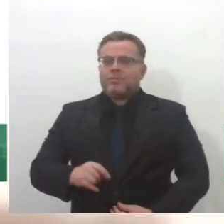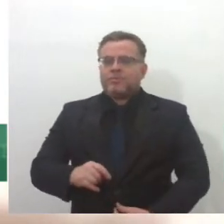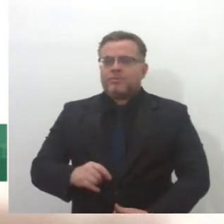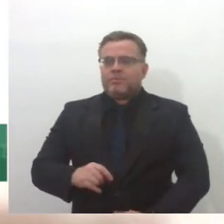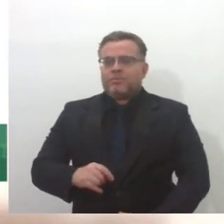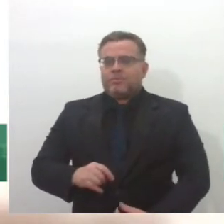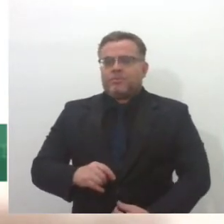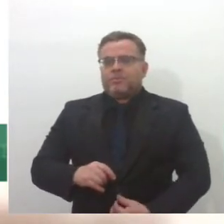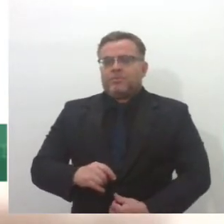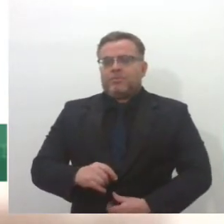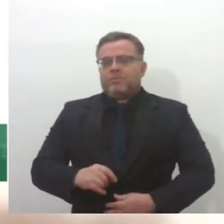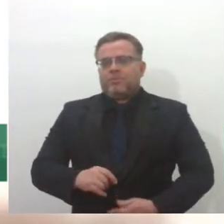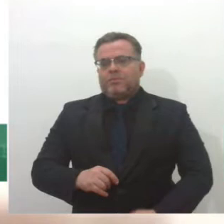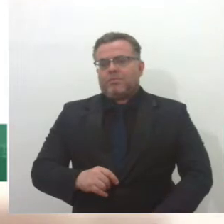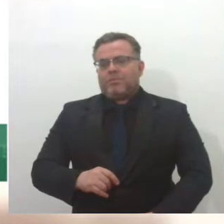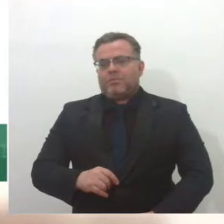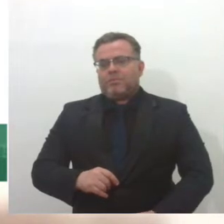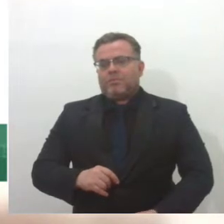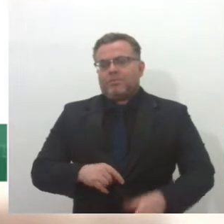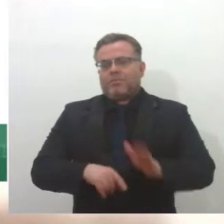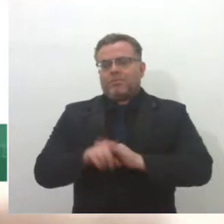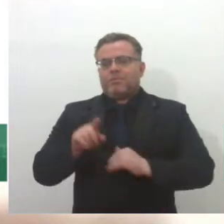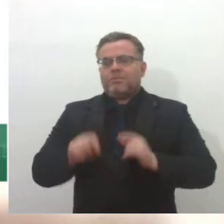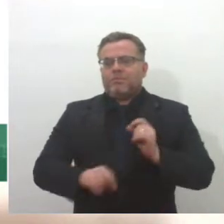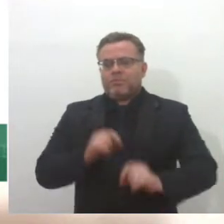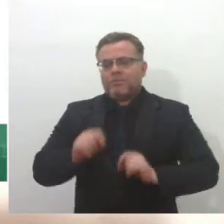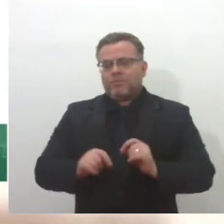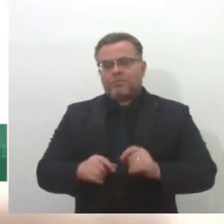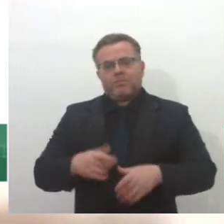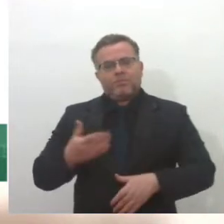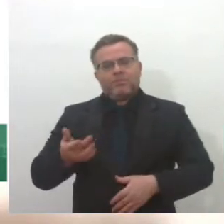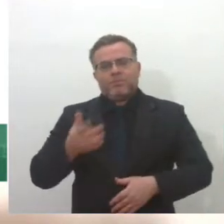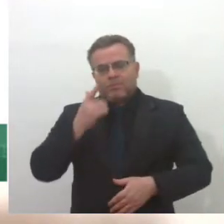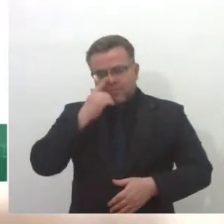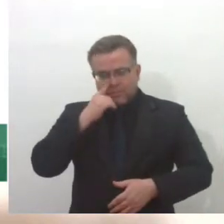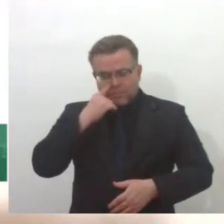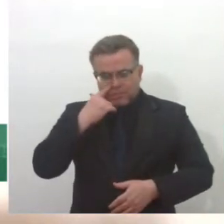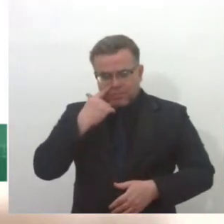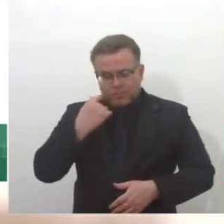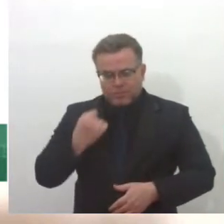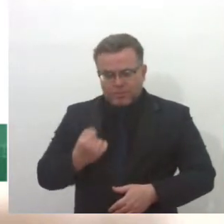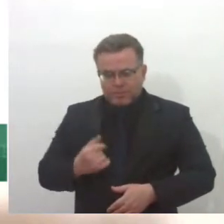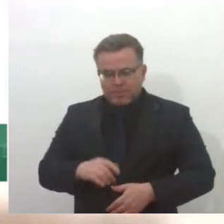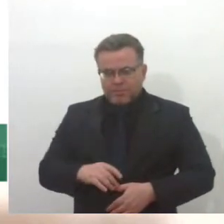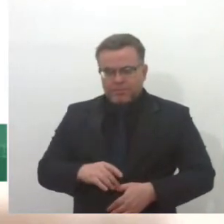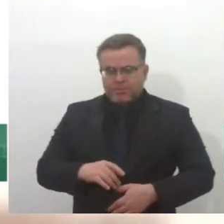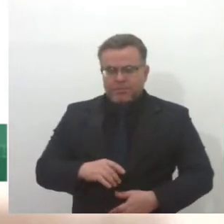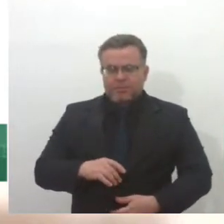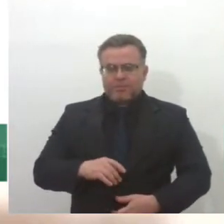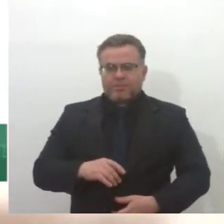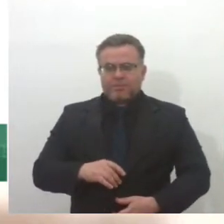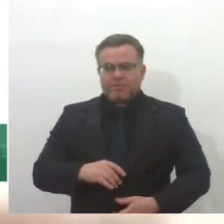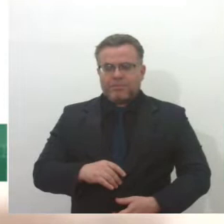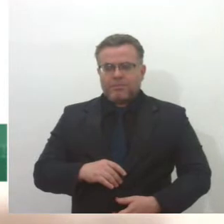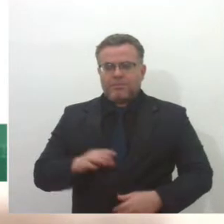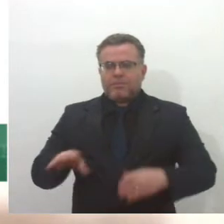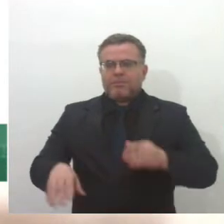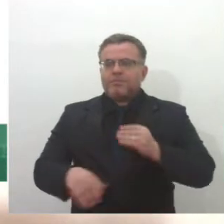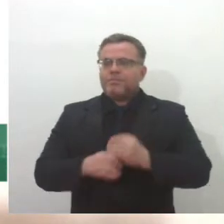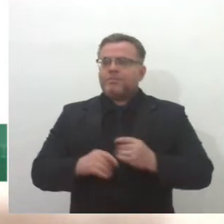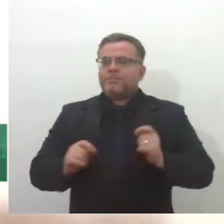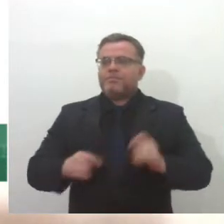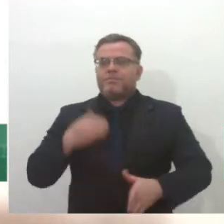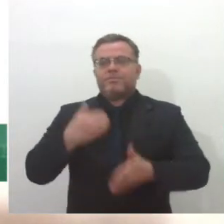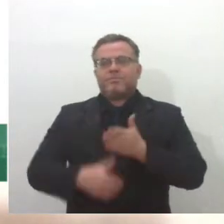judicialmente, foi que, olha, não deve ser sobre R$1 milhão. Ela deve incidir R$1 milhão menos o que foi pago